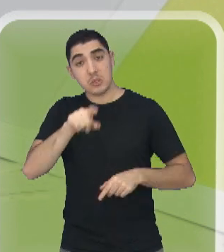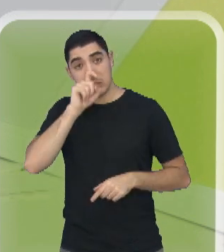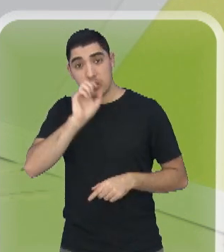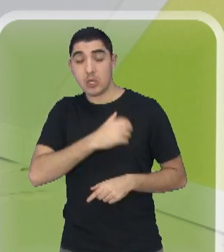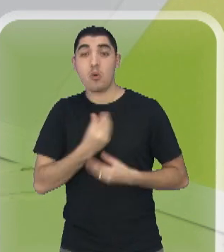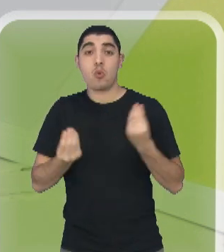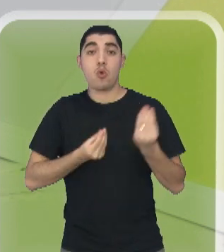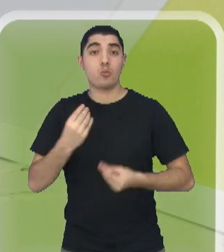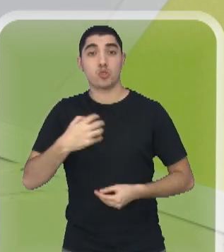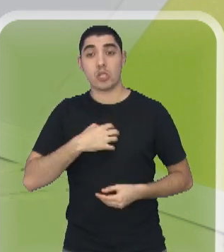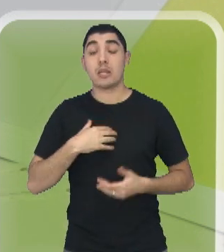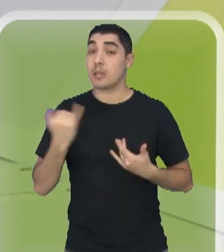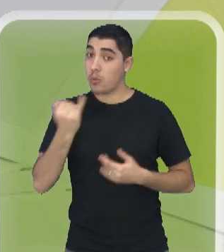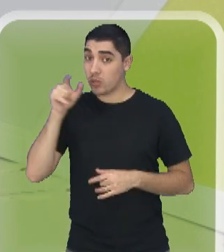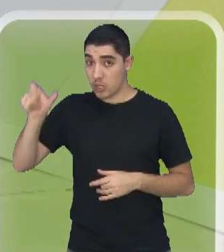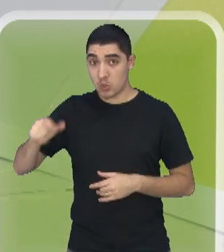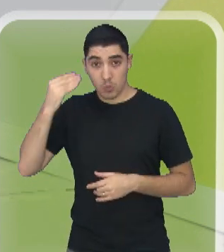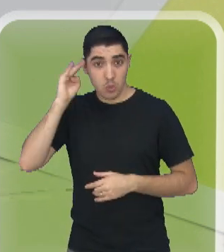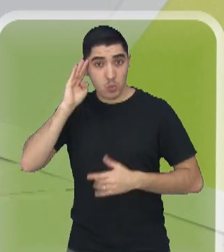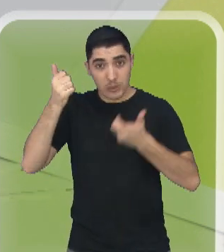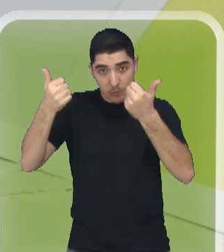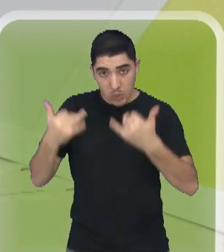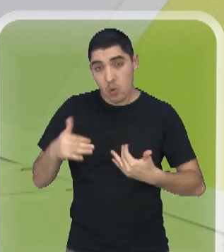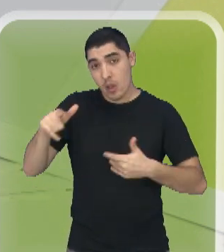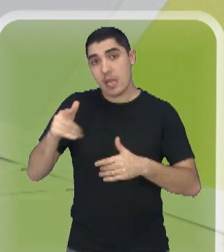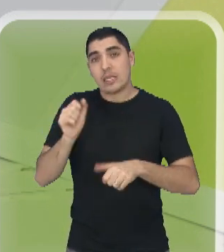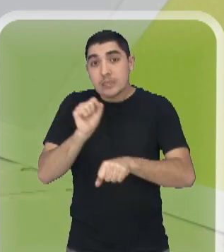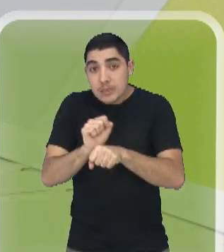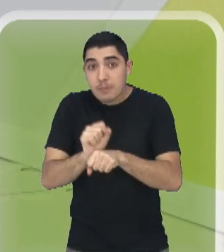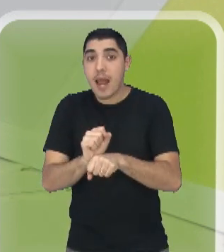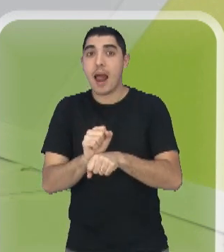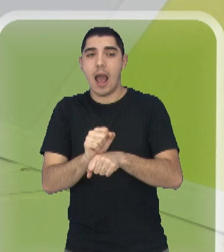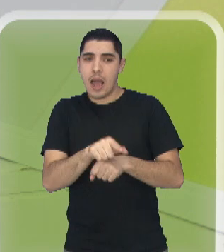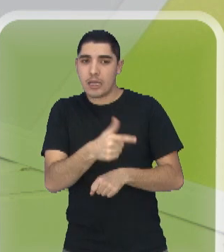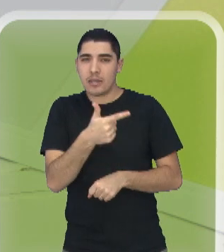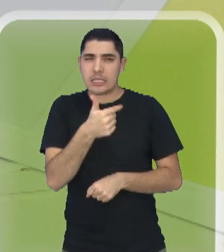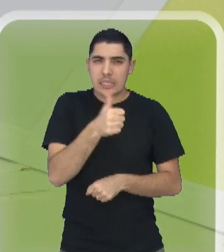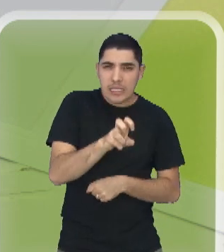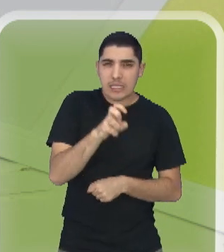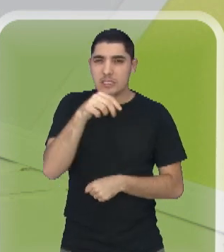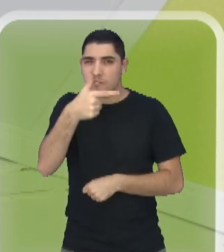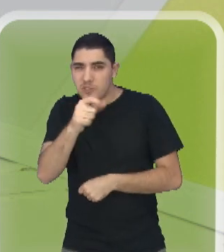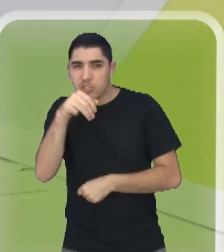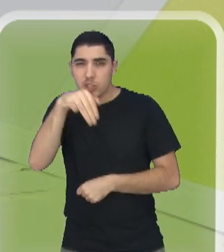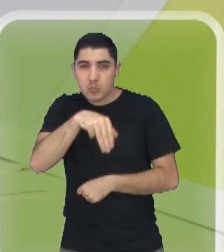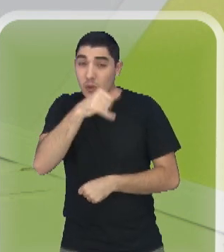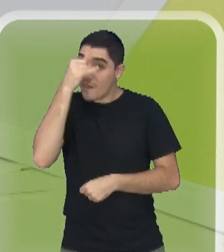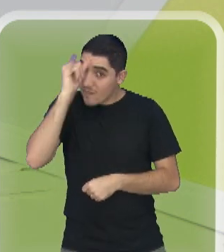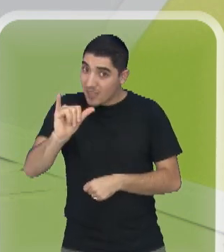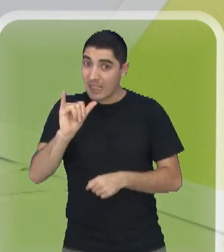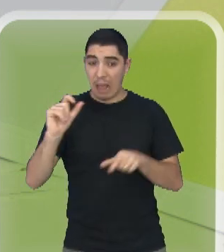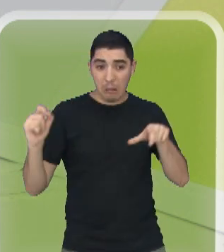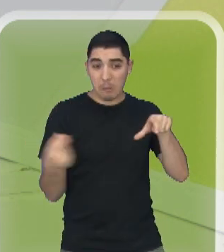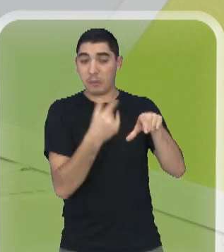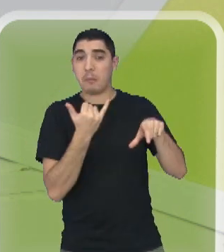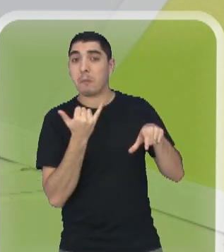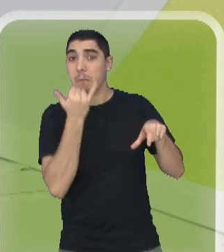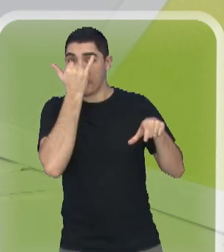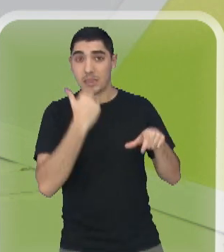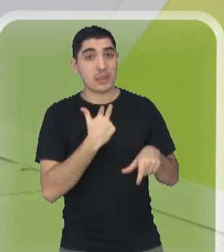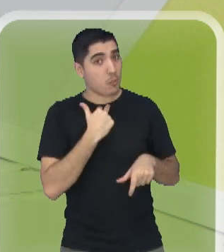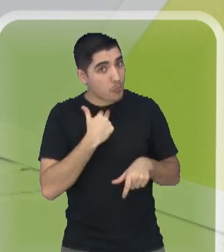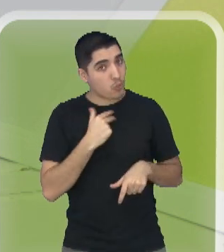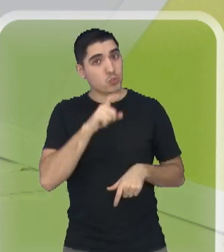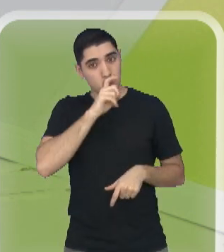o Bruno falou, segurar pelo menos os 15, 20 minutos, segurar essa pressão que o capivariano vai imprimir na equipe do São José. Se conseguir manter isso